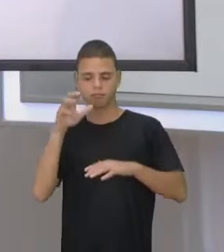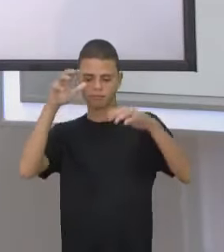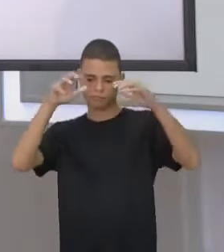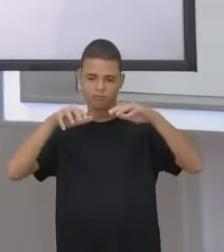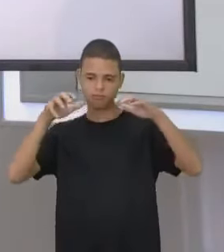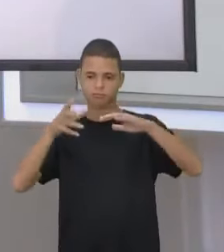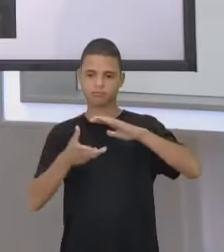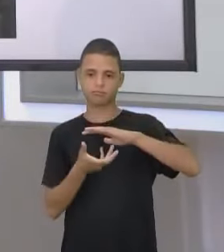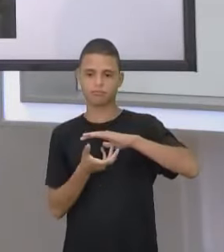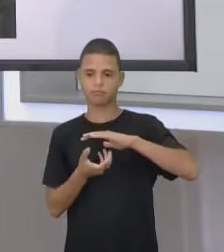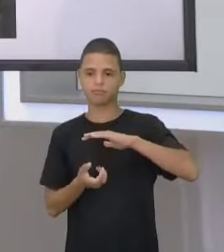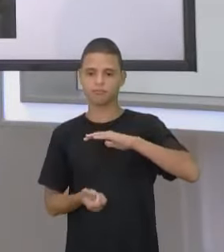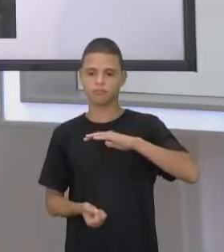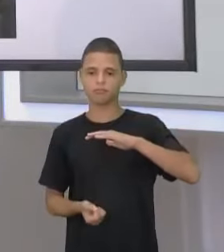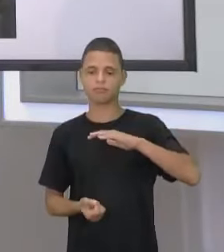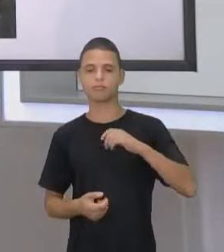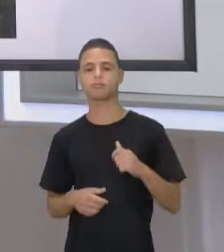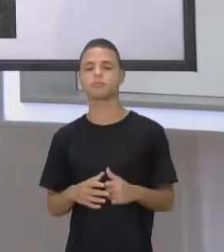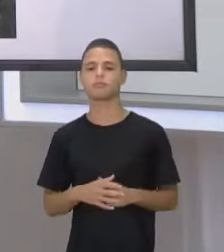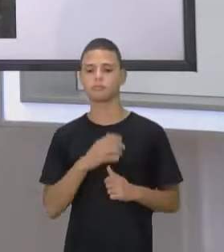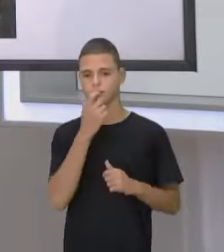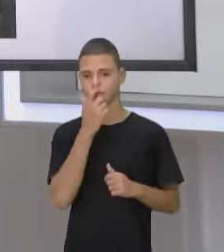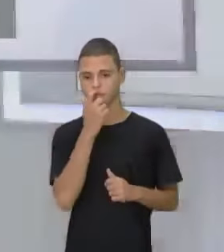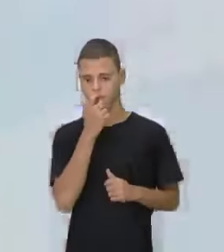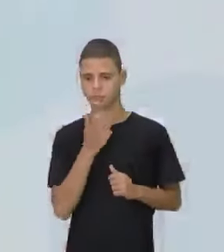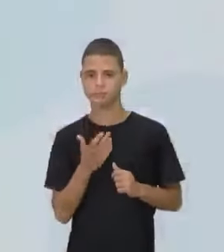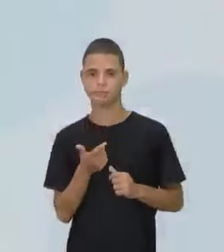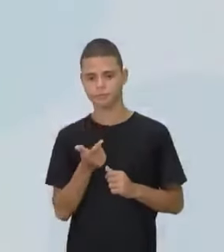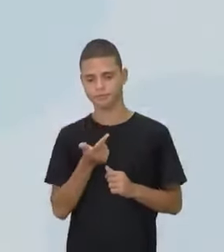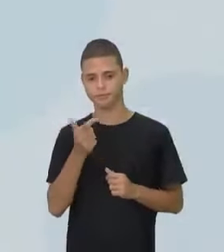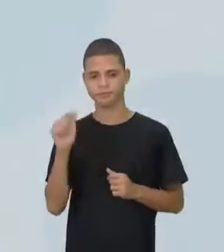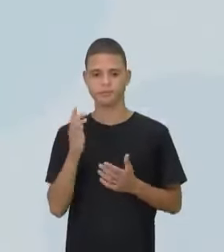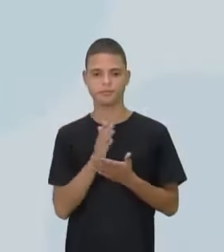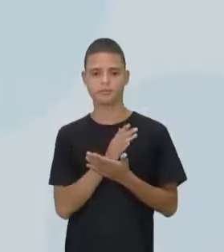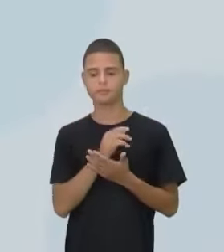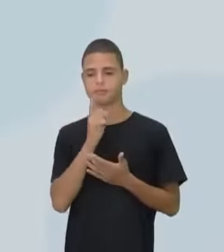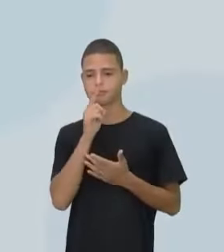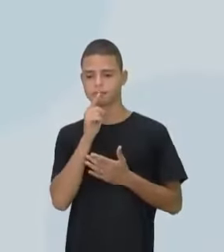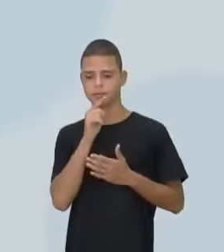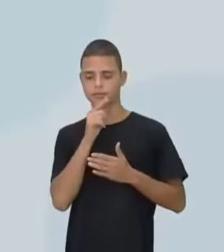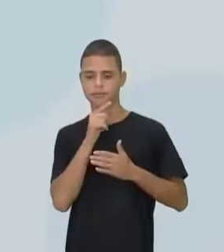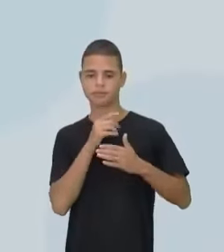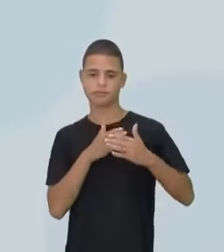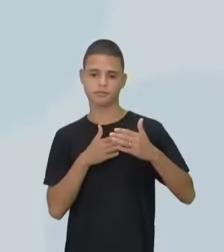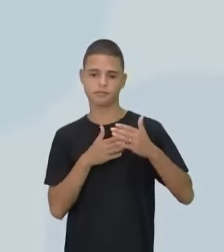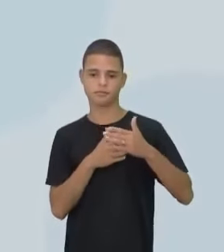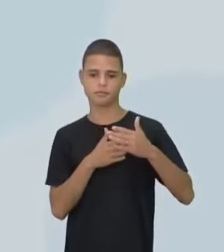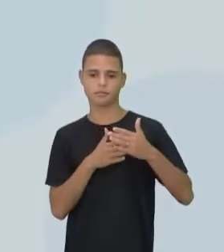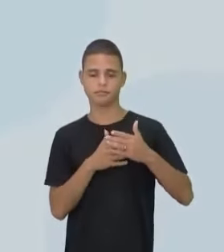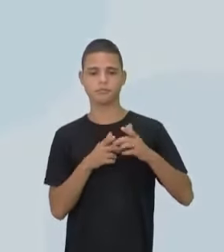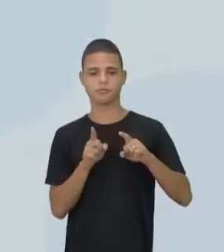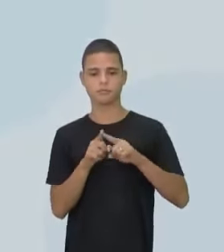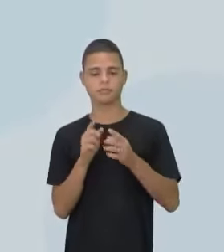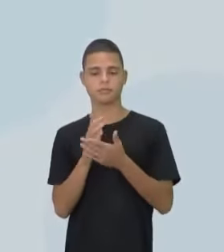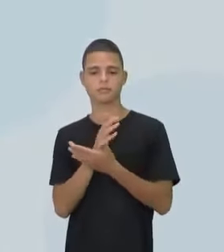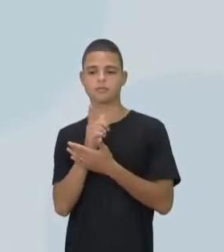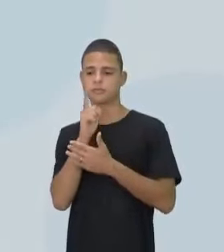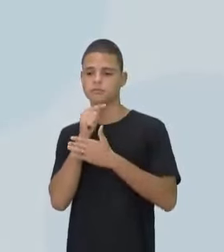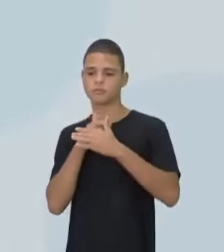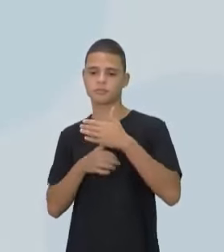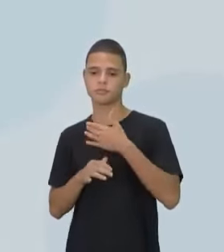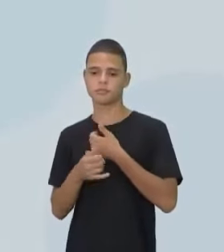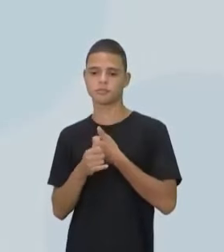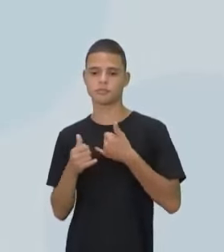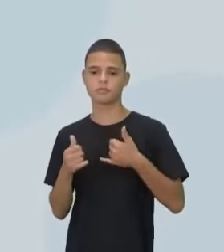ok? Perfeito. Outras, barragens e represas. Aqui a gente trouxe um exemplo gringo, né? Mas é